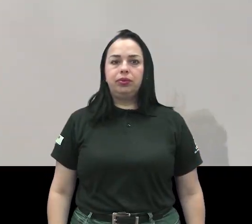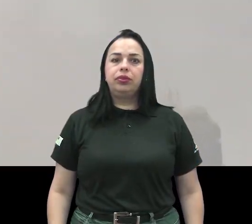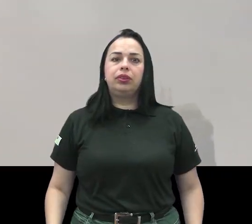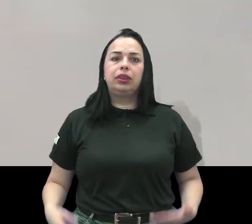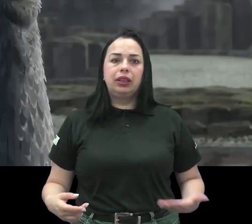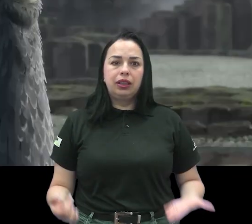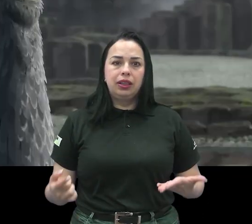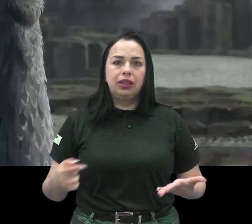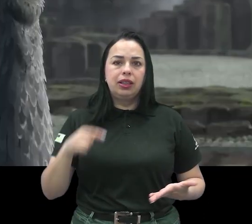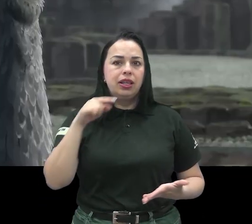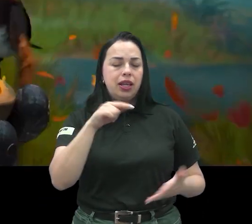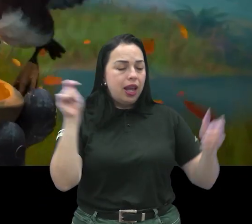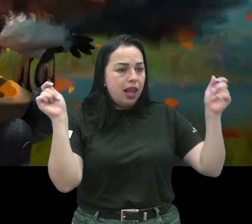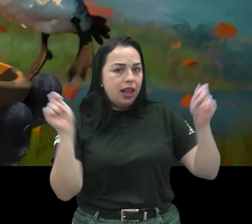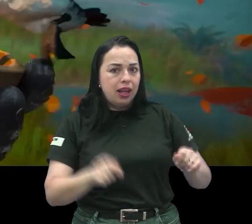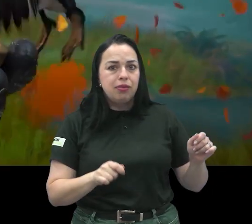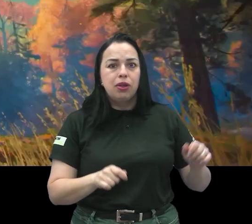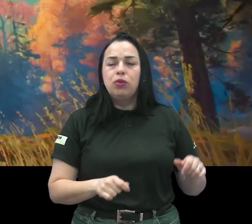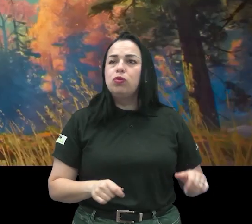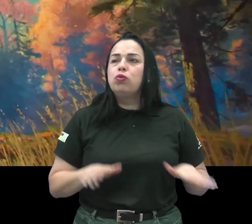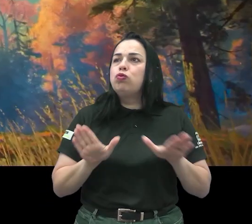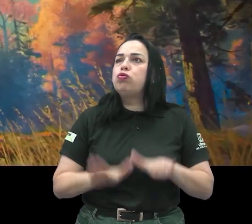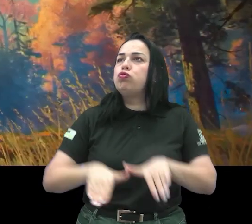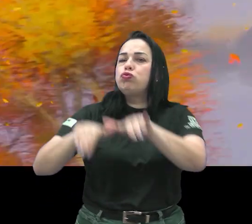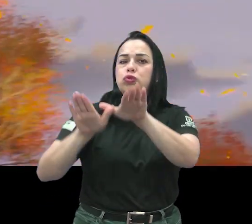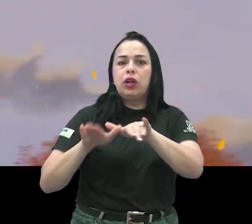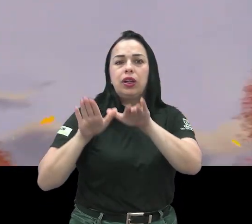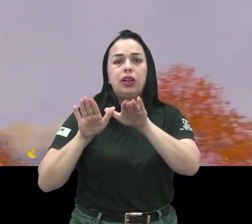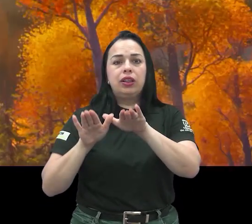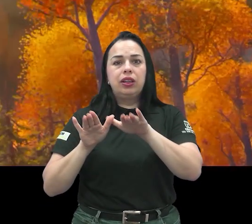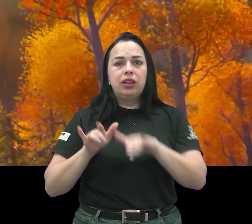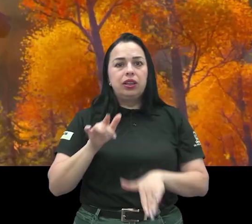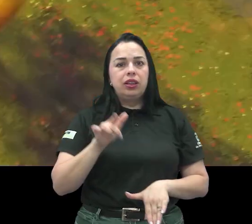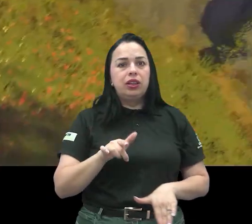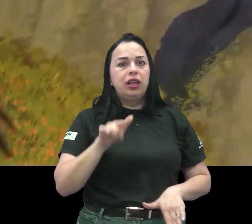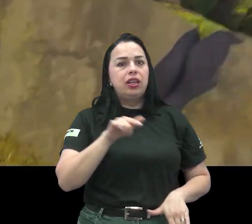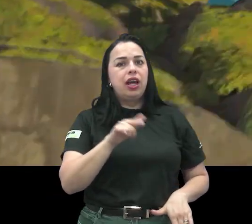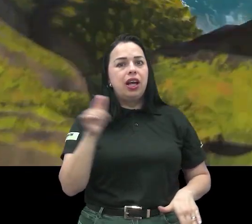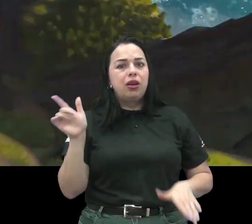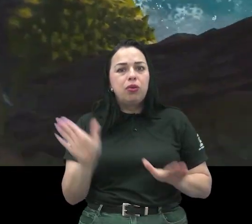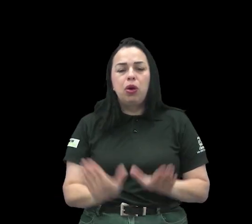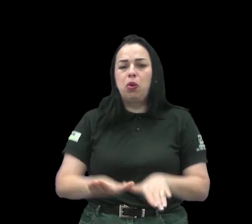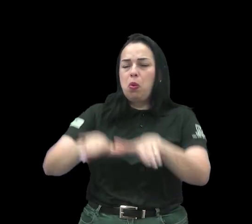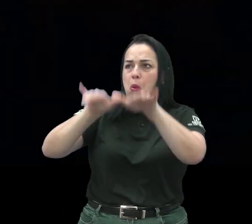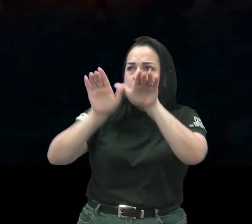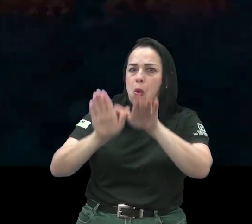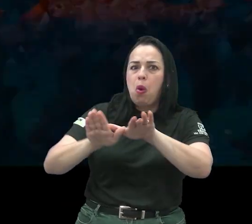Mas ele tem uma chance. Se quando lhe cansarem as asas,